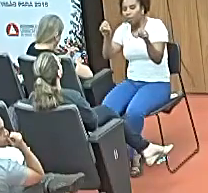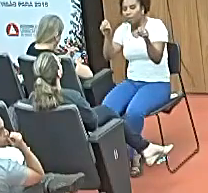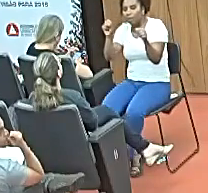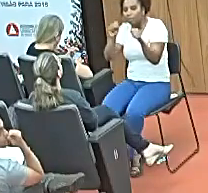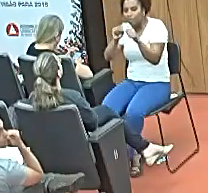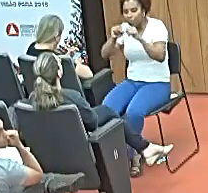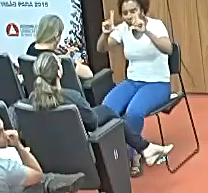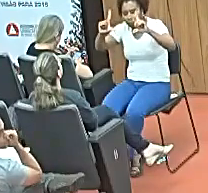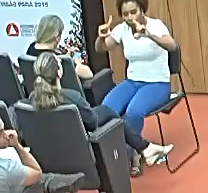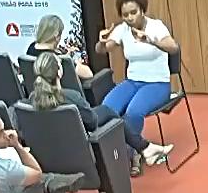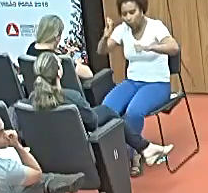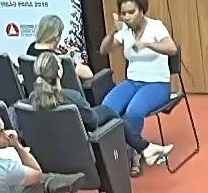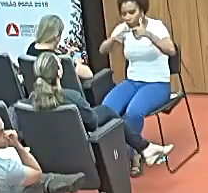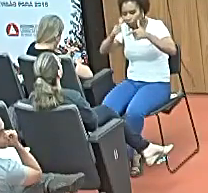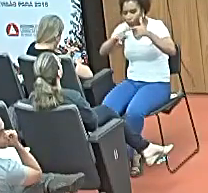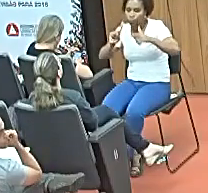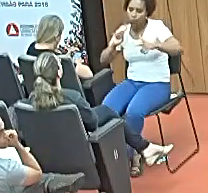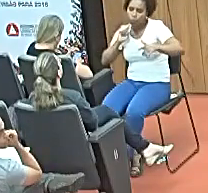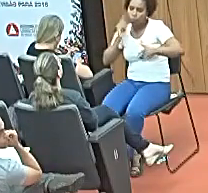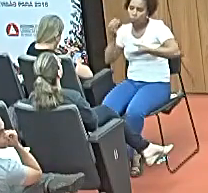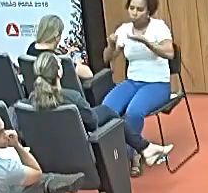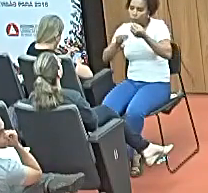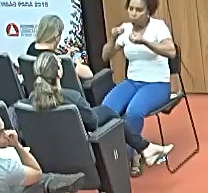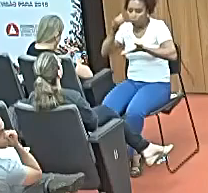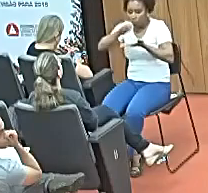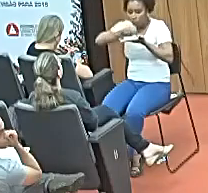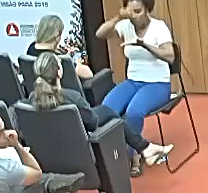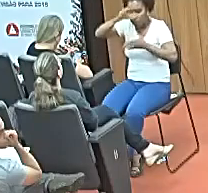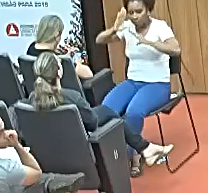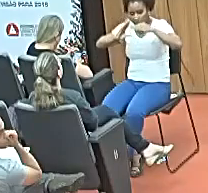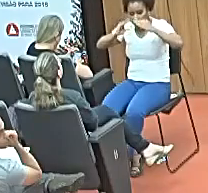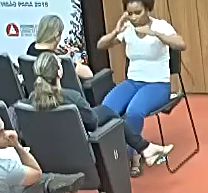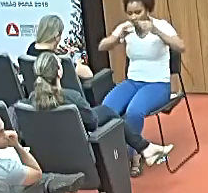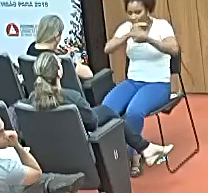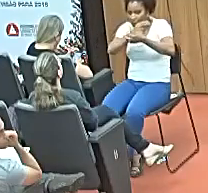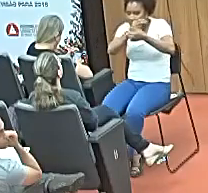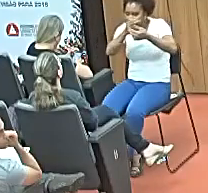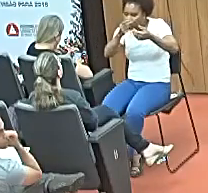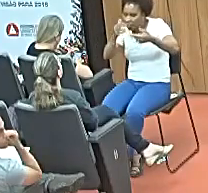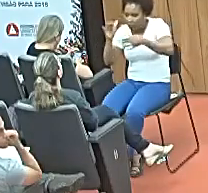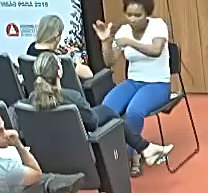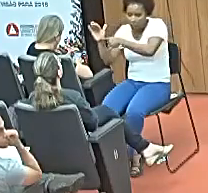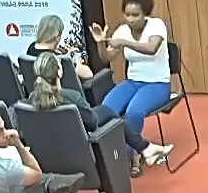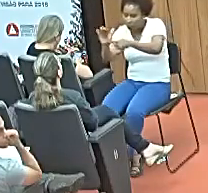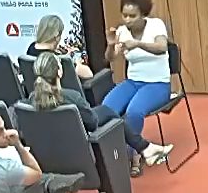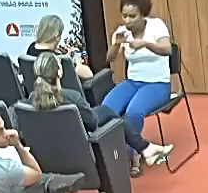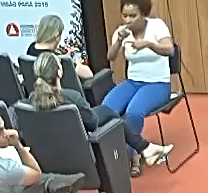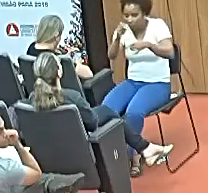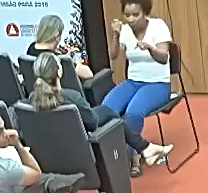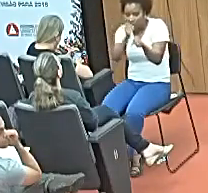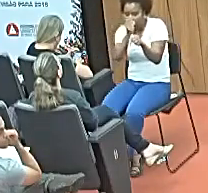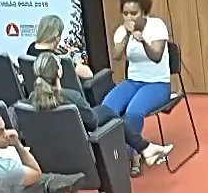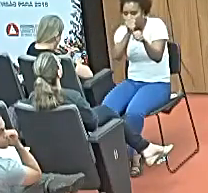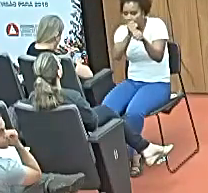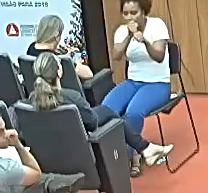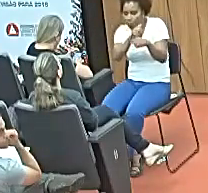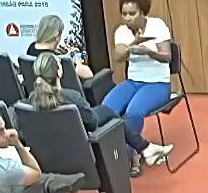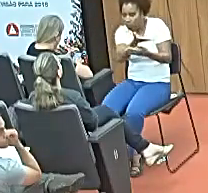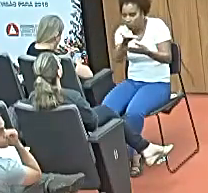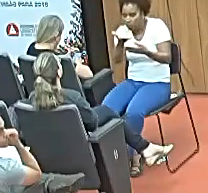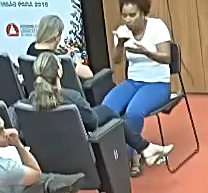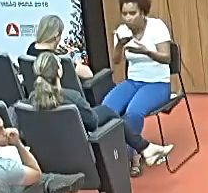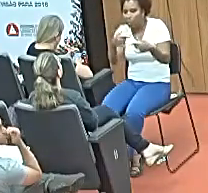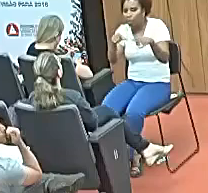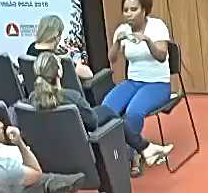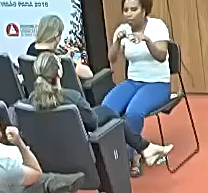em seguida a sugestão realizada foi aportar recursos para estruturação física e operacional